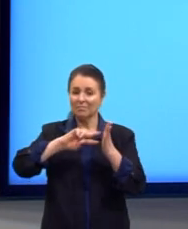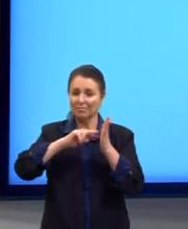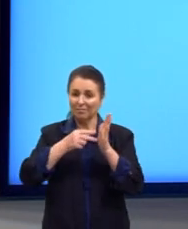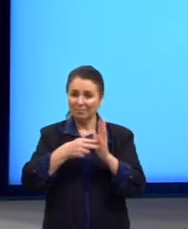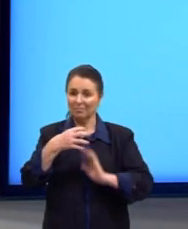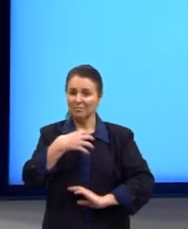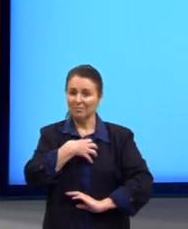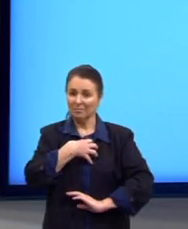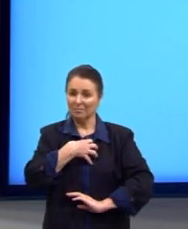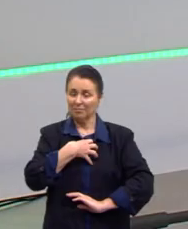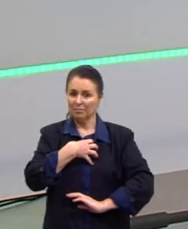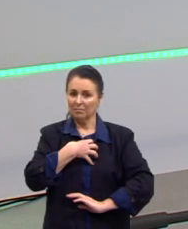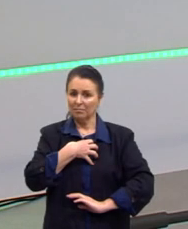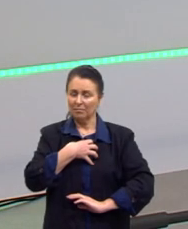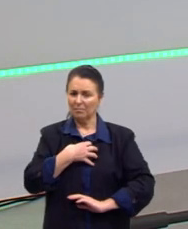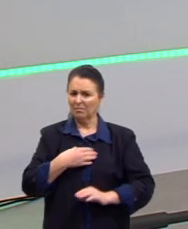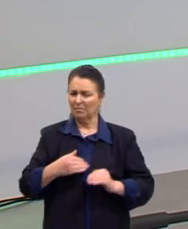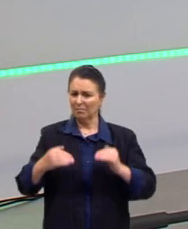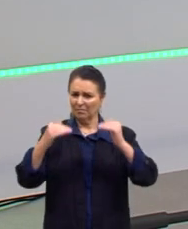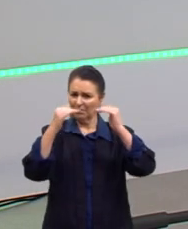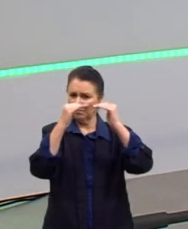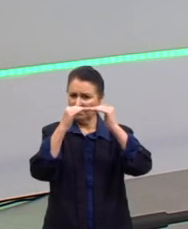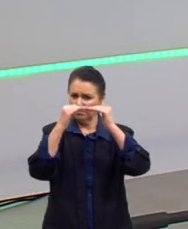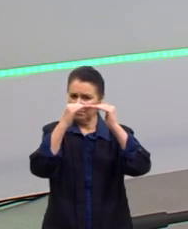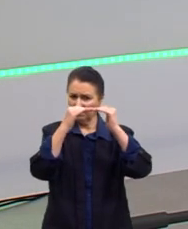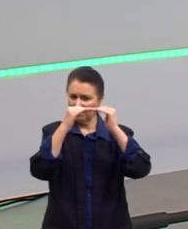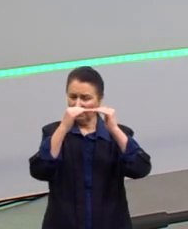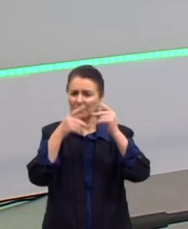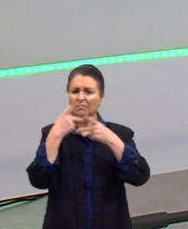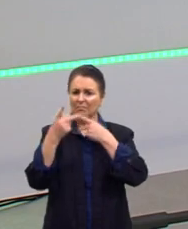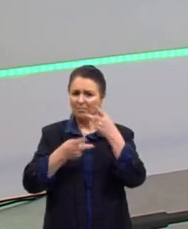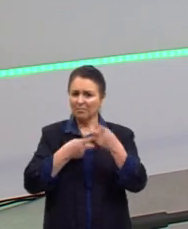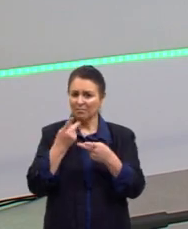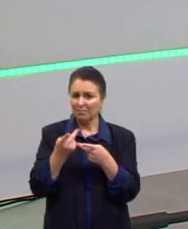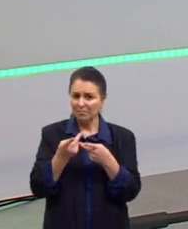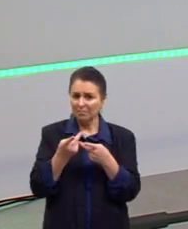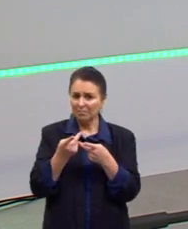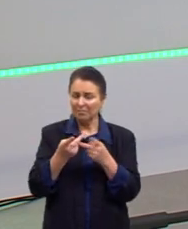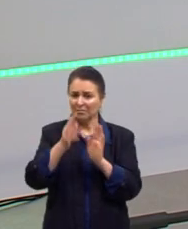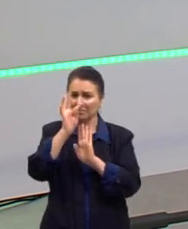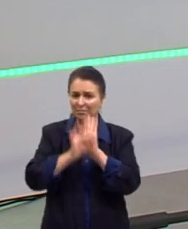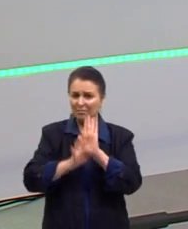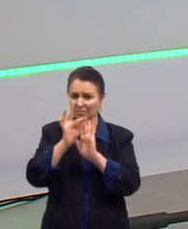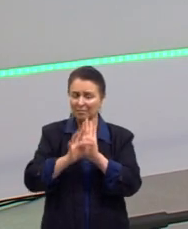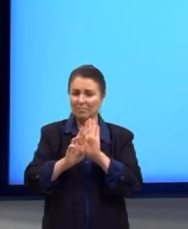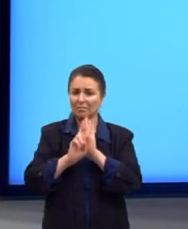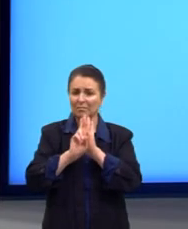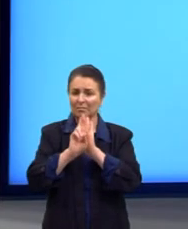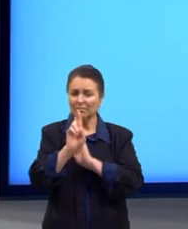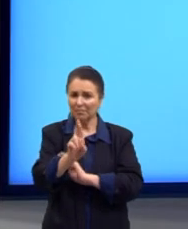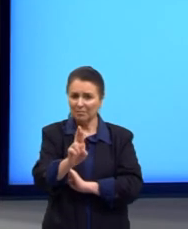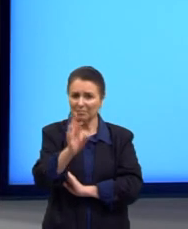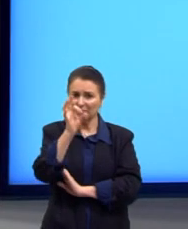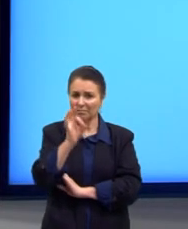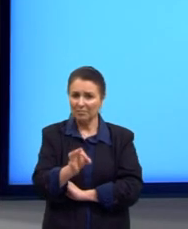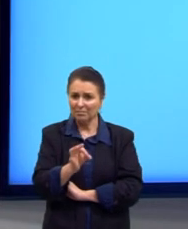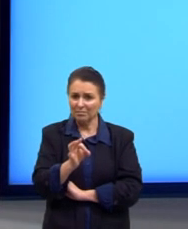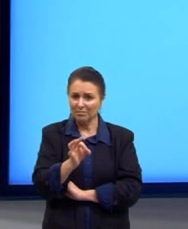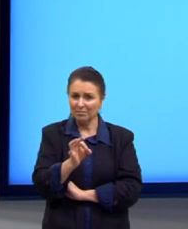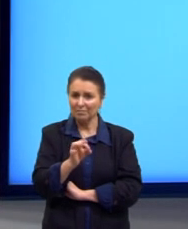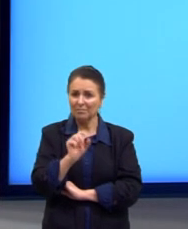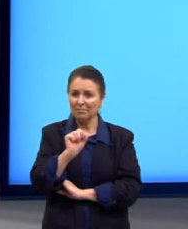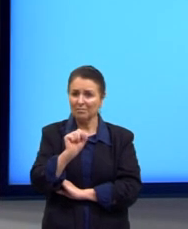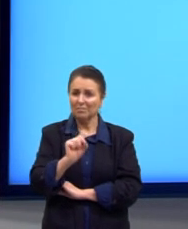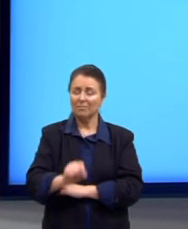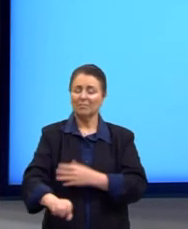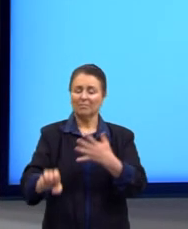será que é sobre padronização ali que nós estamos falando a nossa resposta correta vai ser